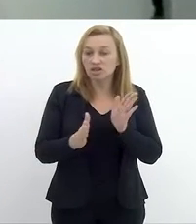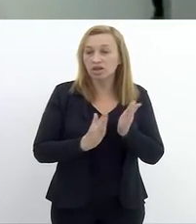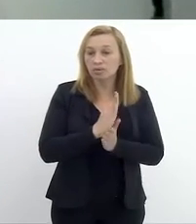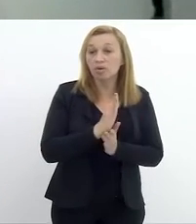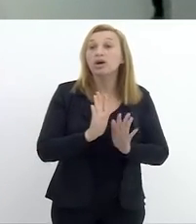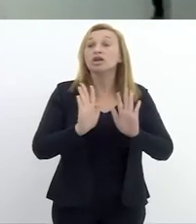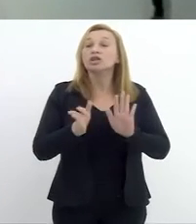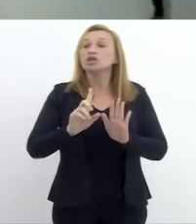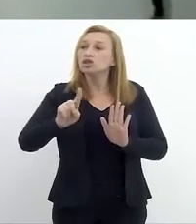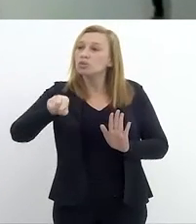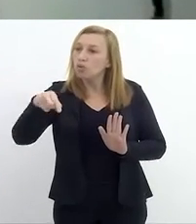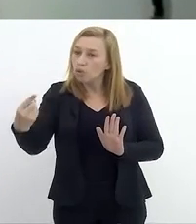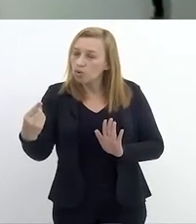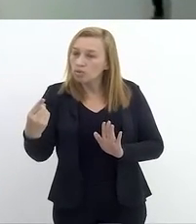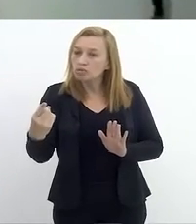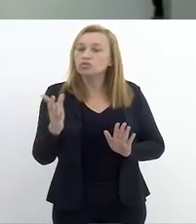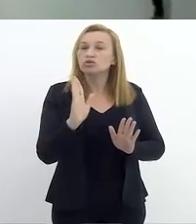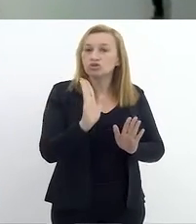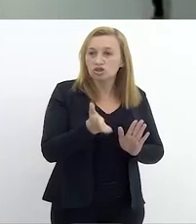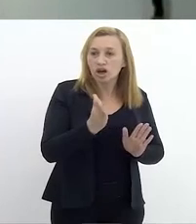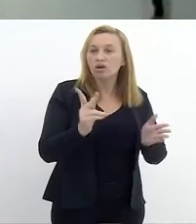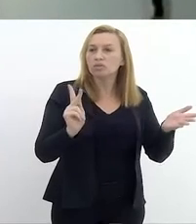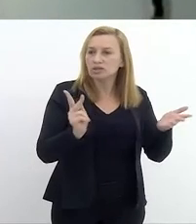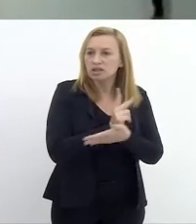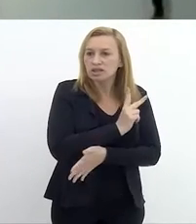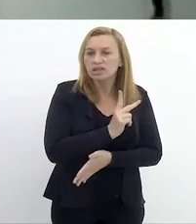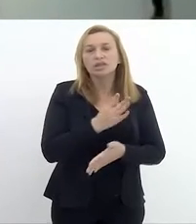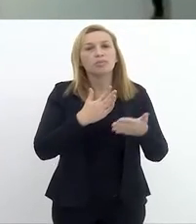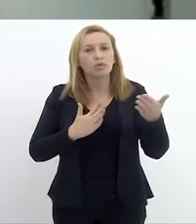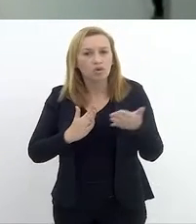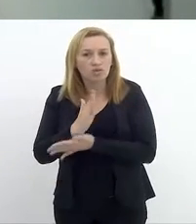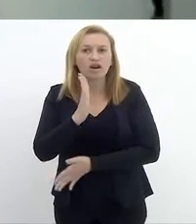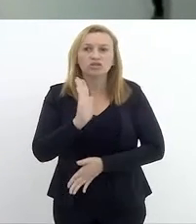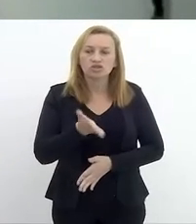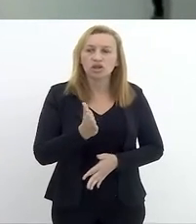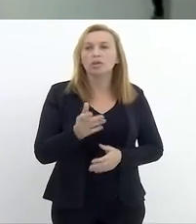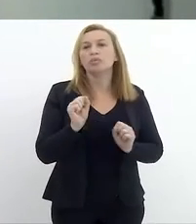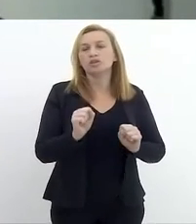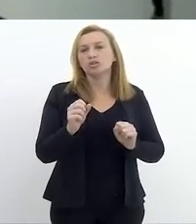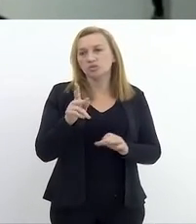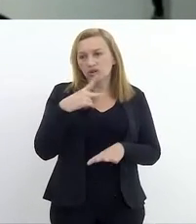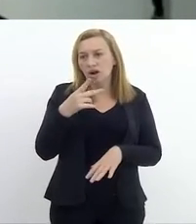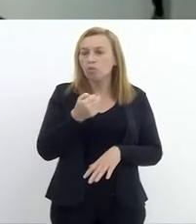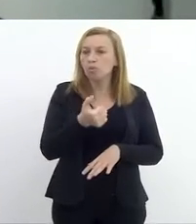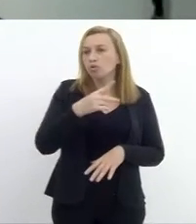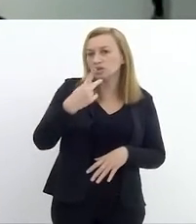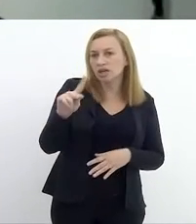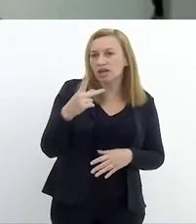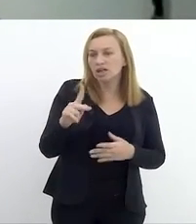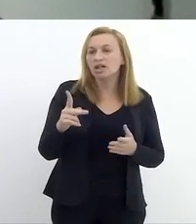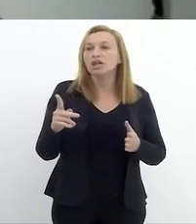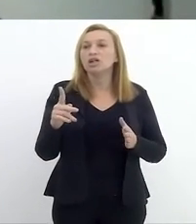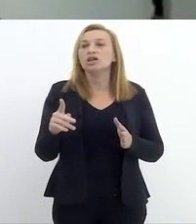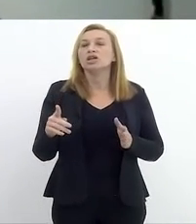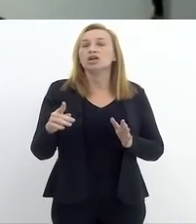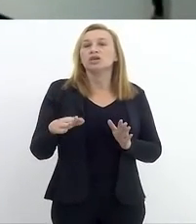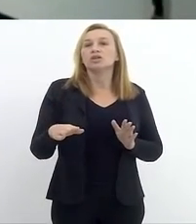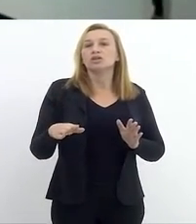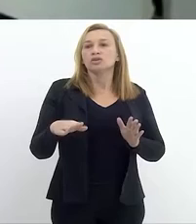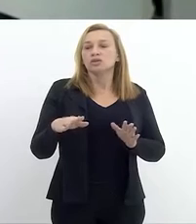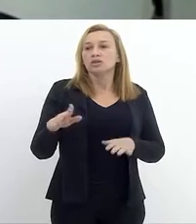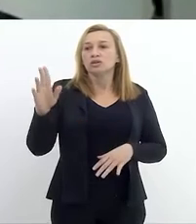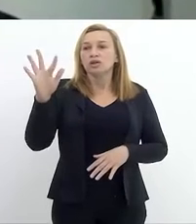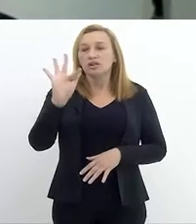2004, né? E de lá para cá, vários outros instrumentos têm sido aprovados, a gente pode voltar a